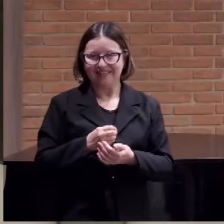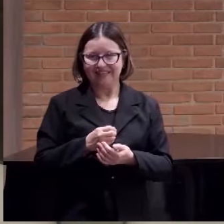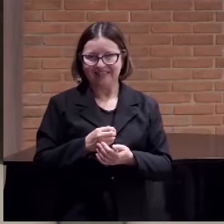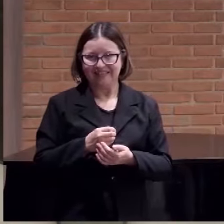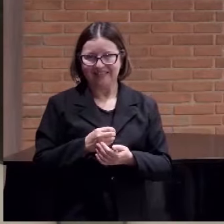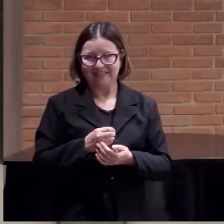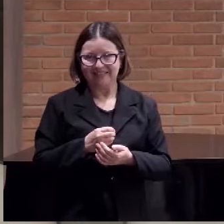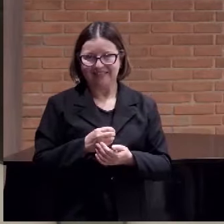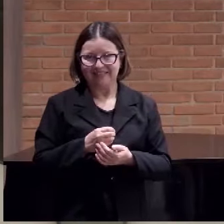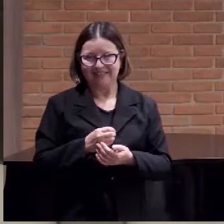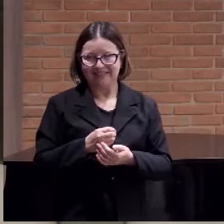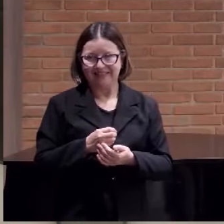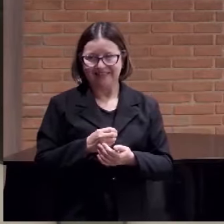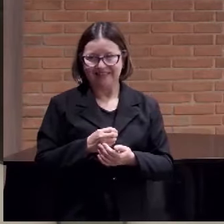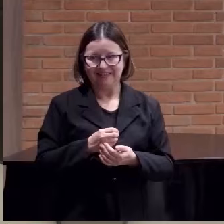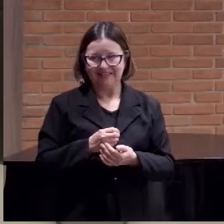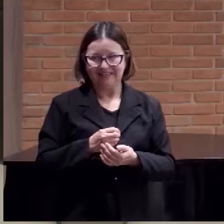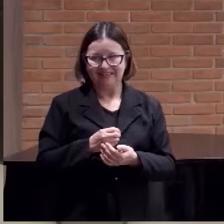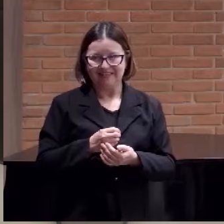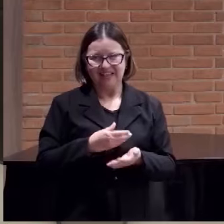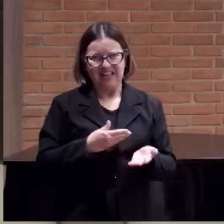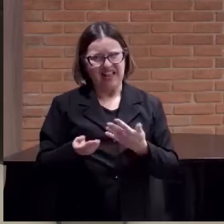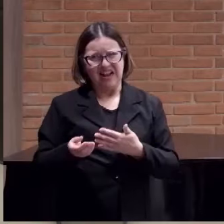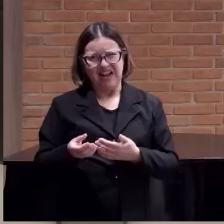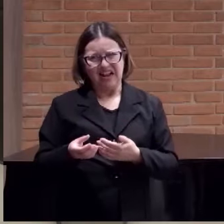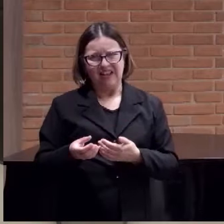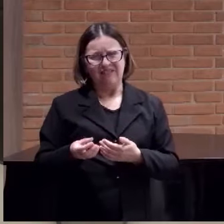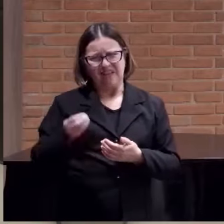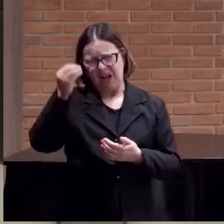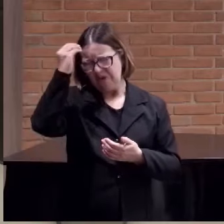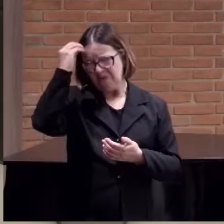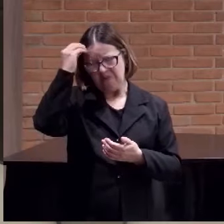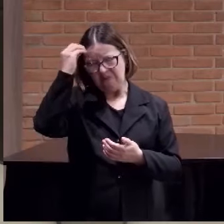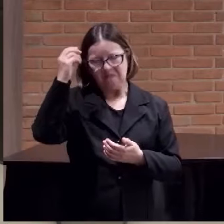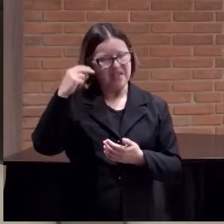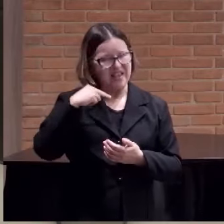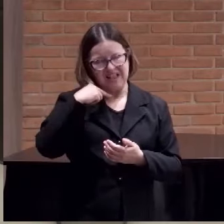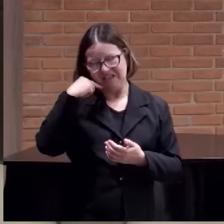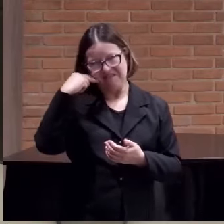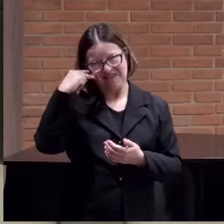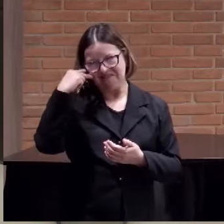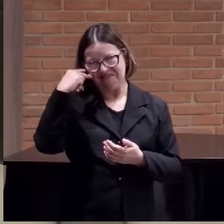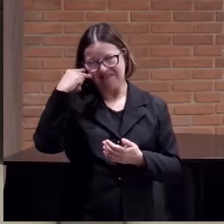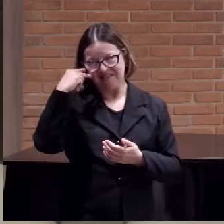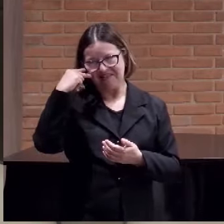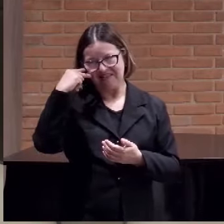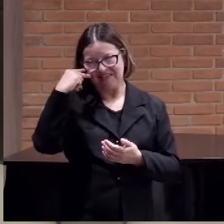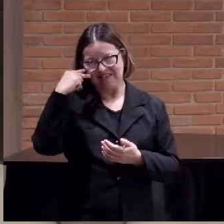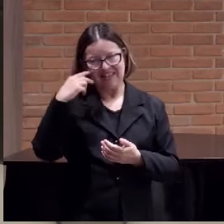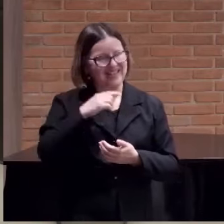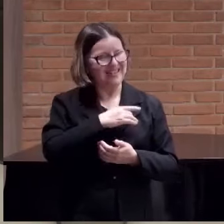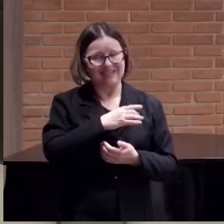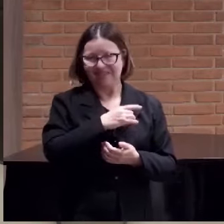a carregar culpa, nem vergonha, nem medo,